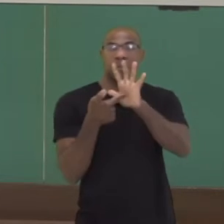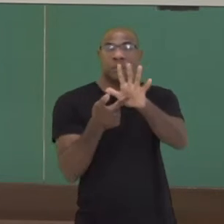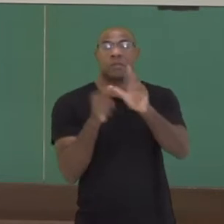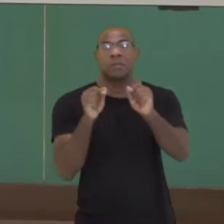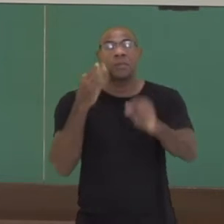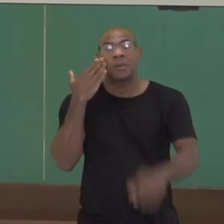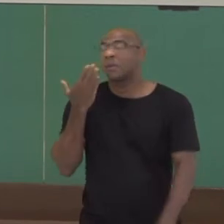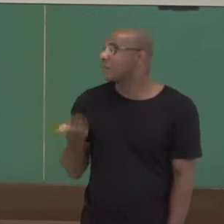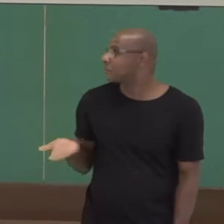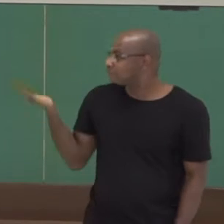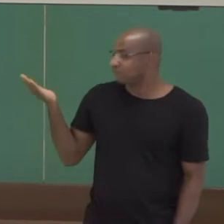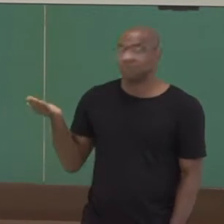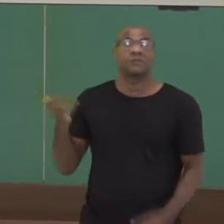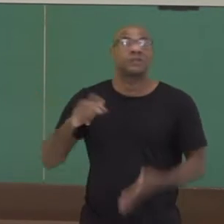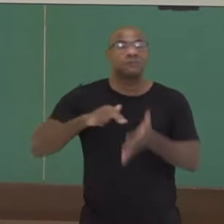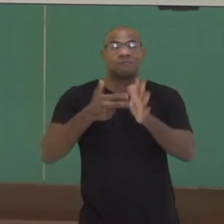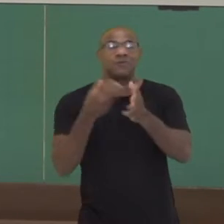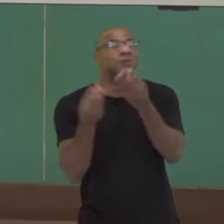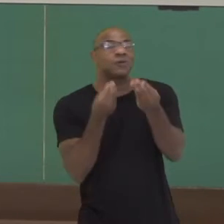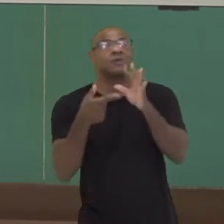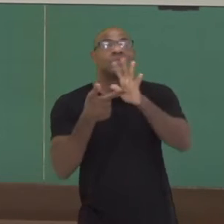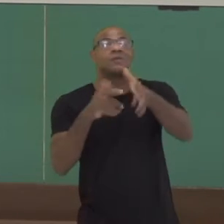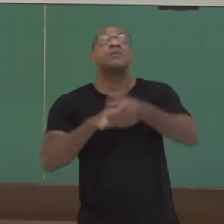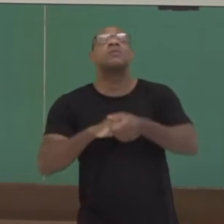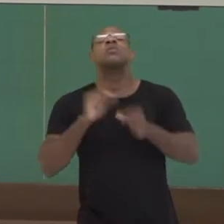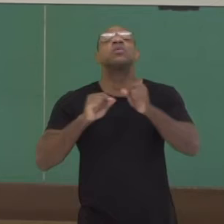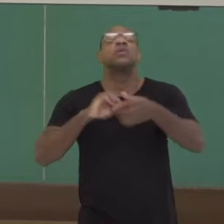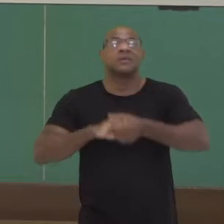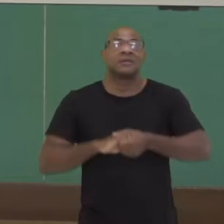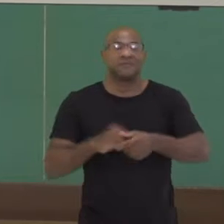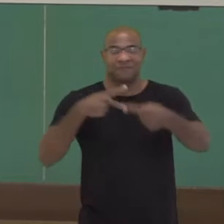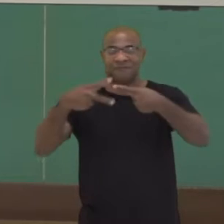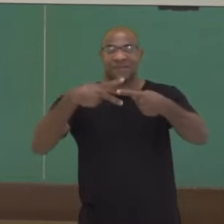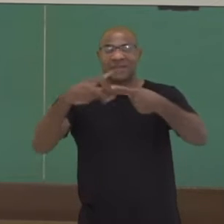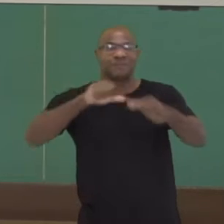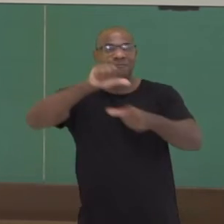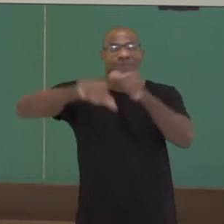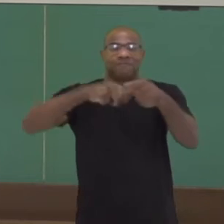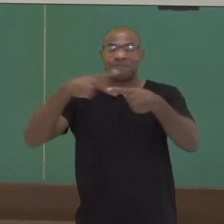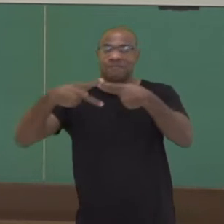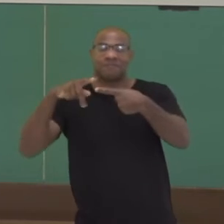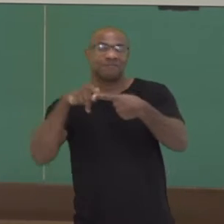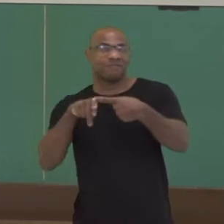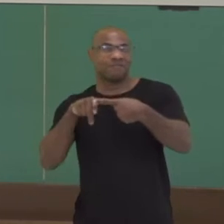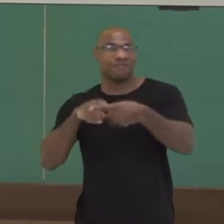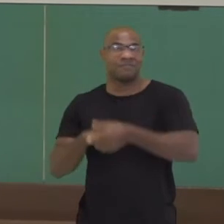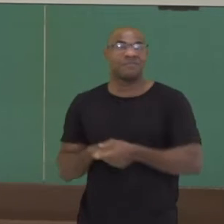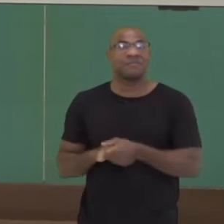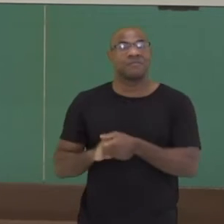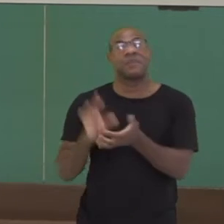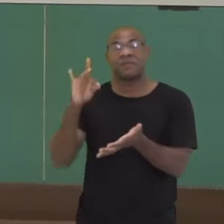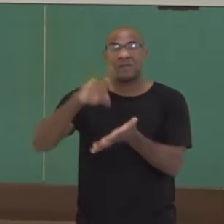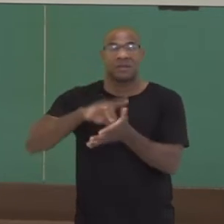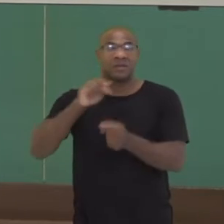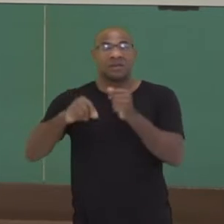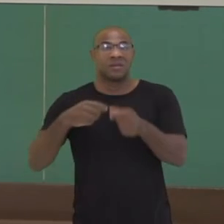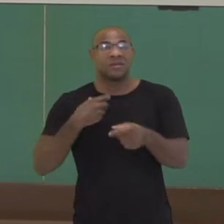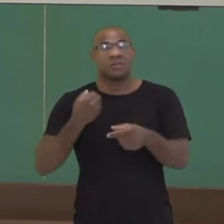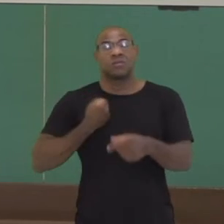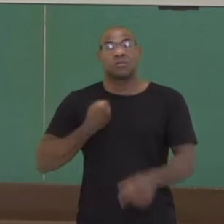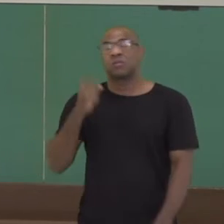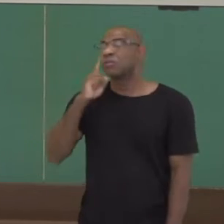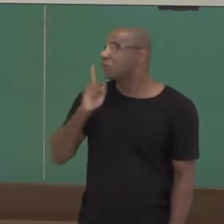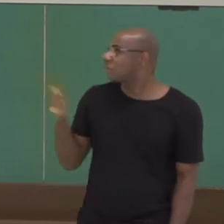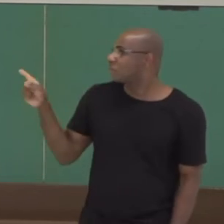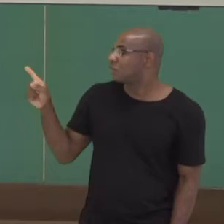a temperatura negativa em forma de fração. Na verdade, esse número que está aqui, ele é